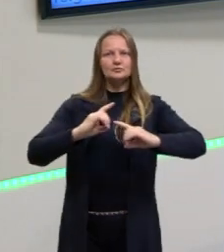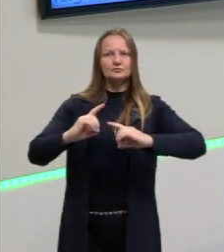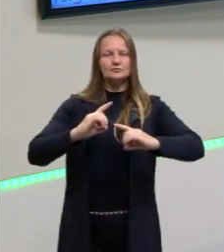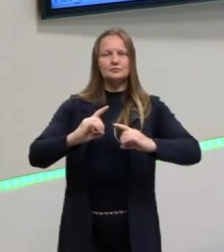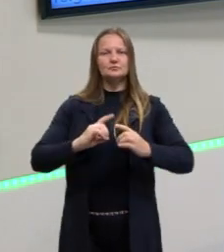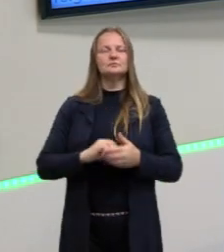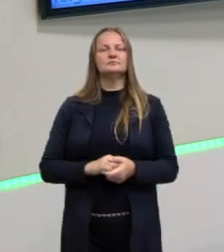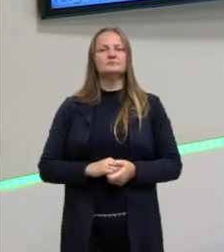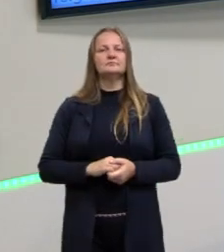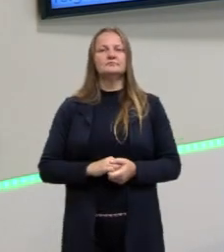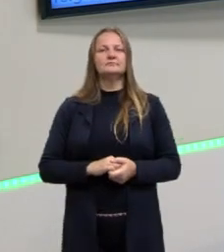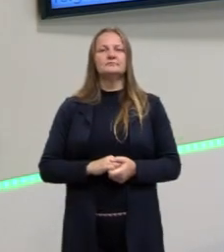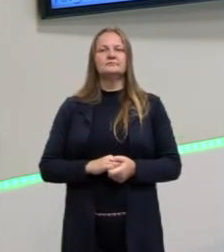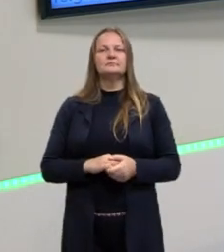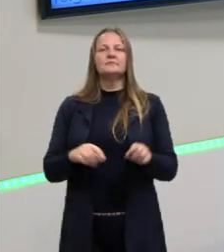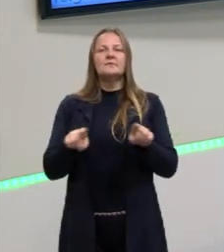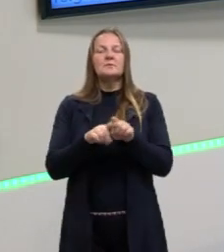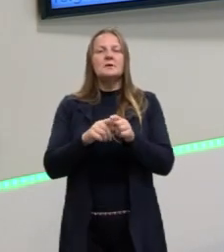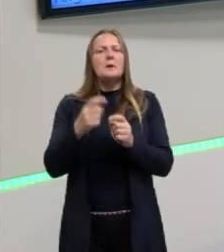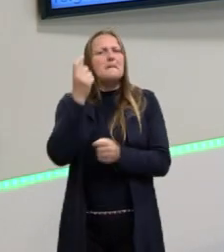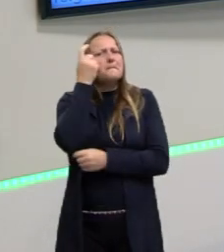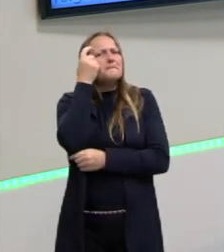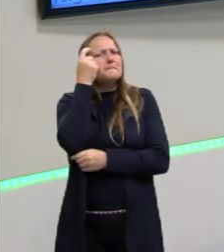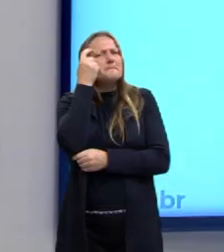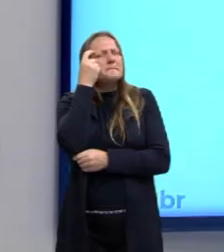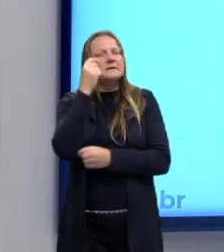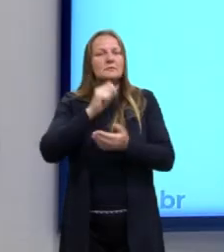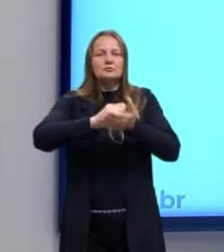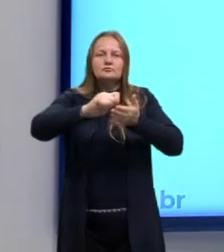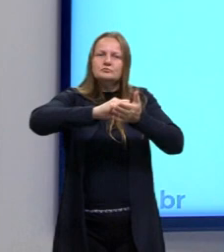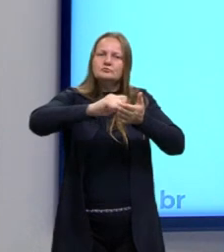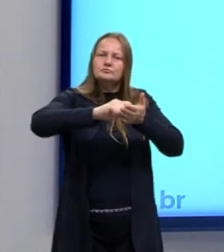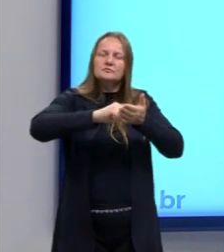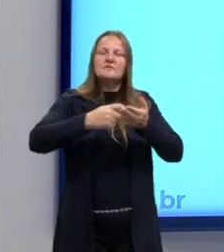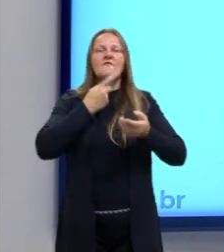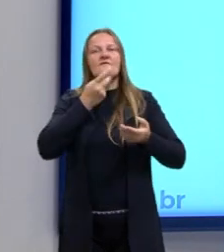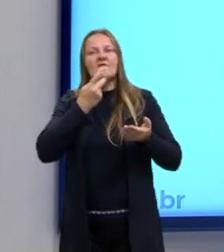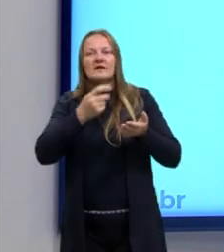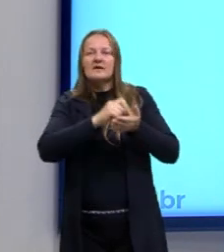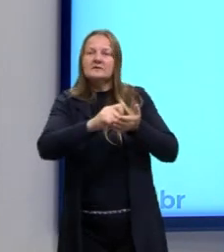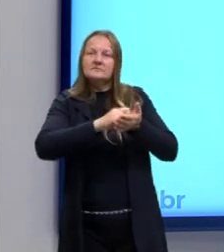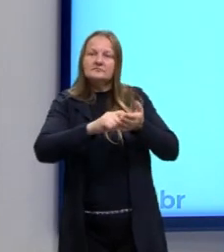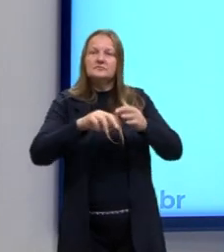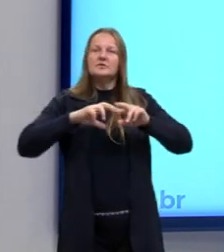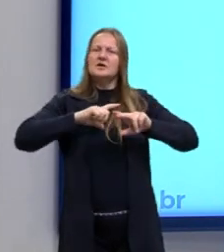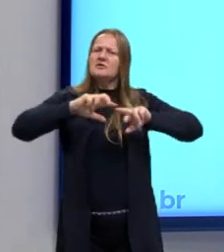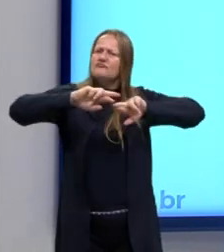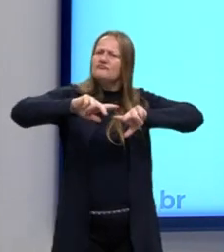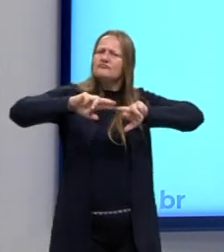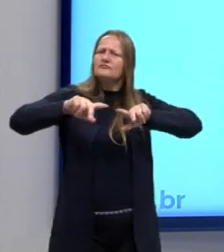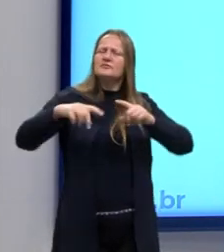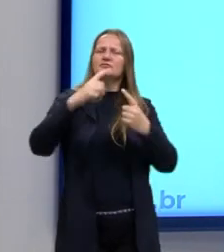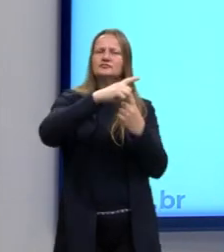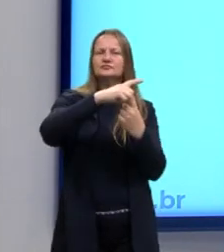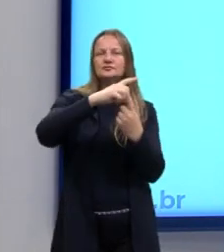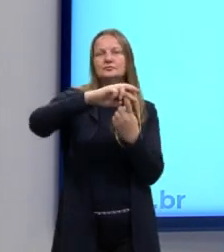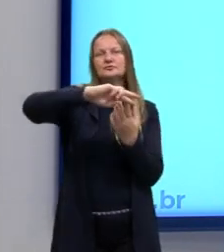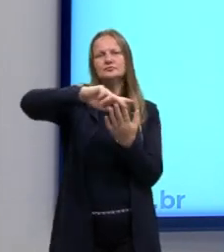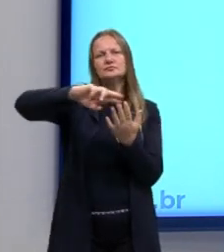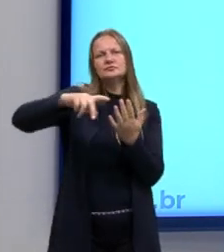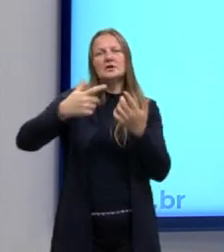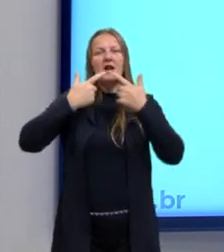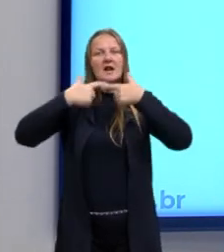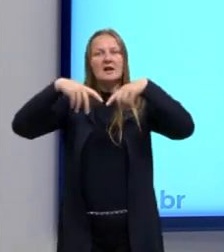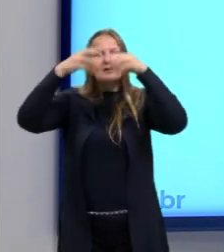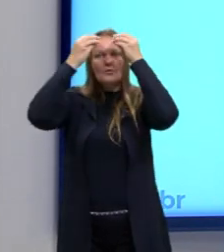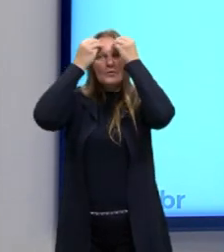É logo pensamos na linguagem escrita falada mas olha aí ó Existem várias manifestações existem muitas